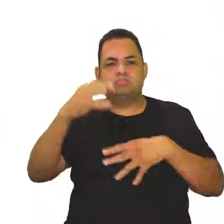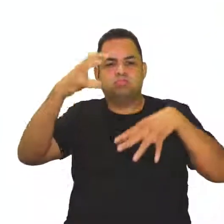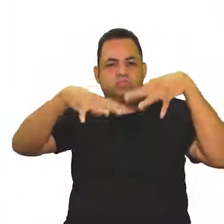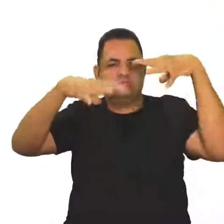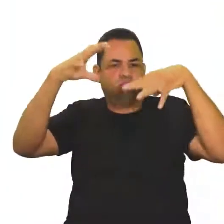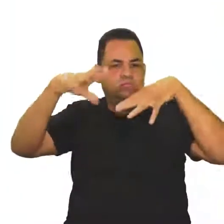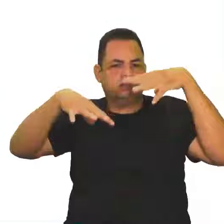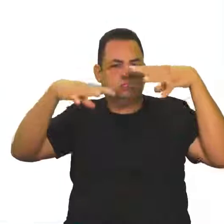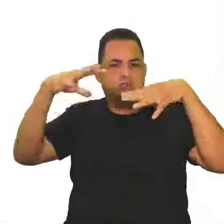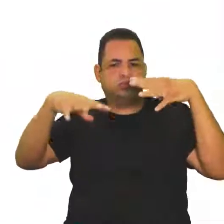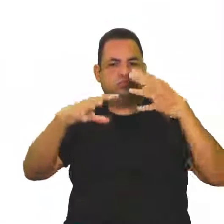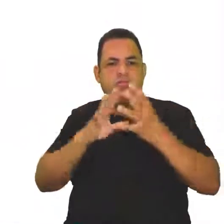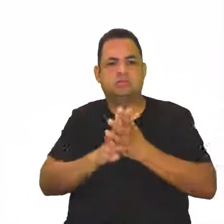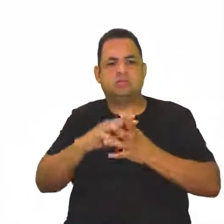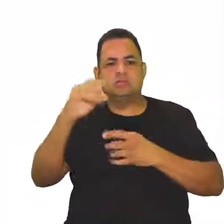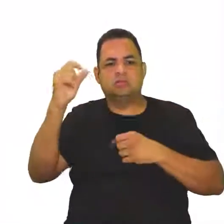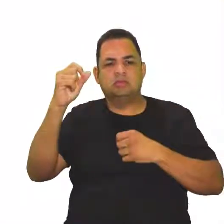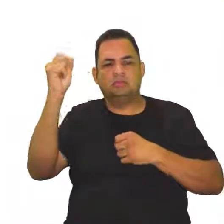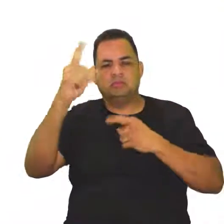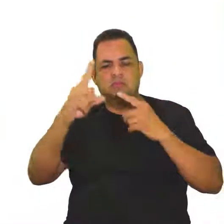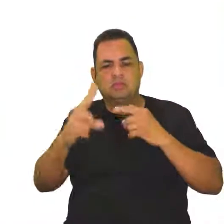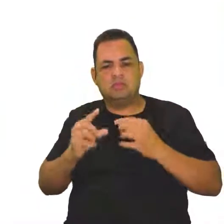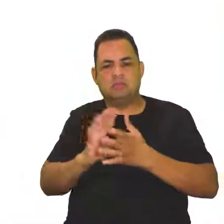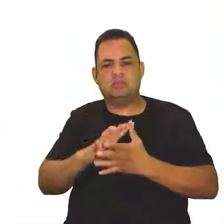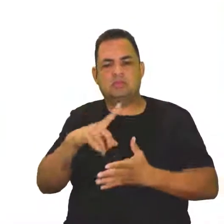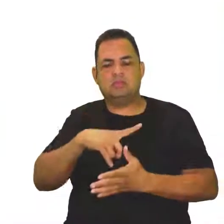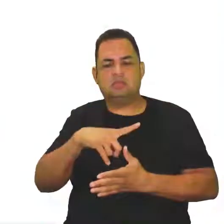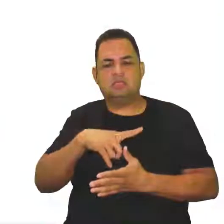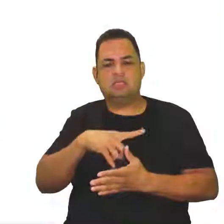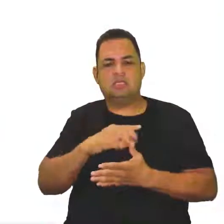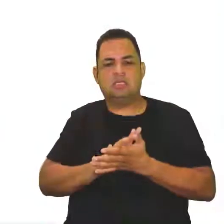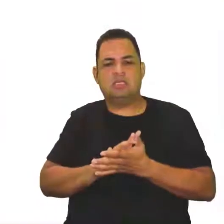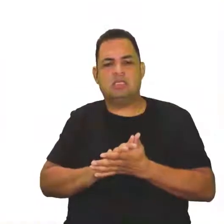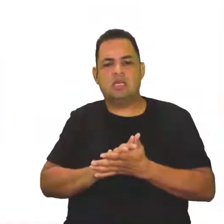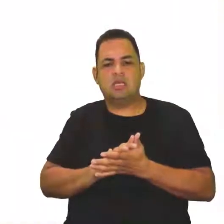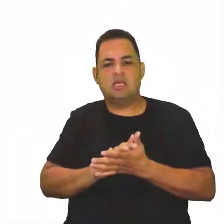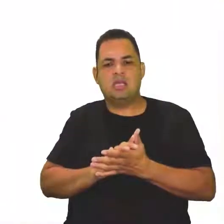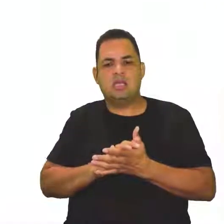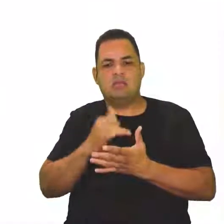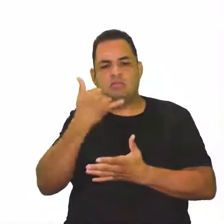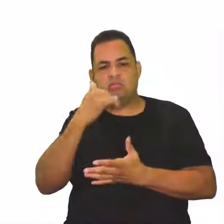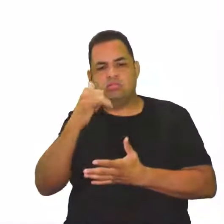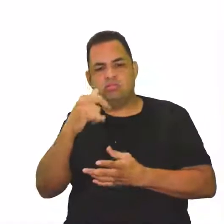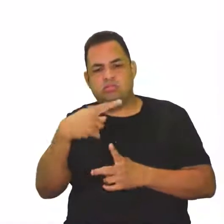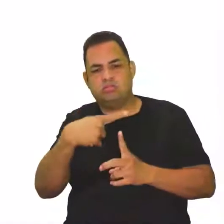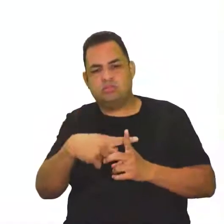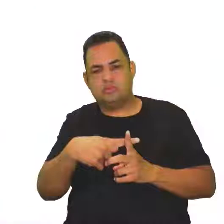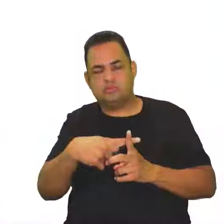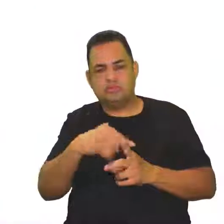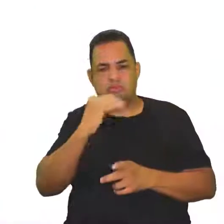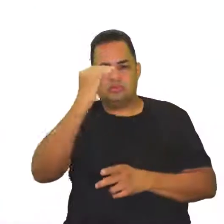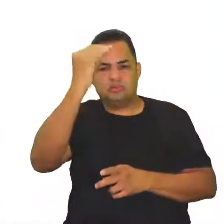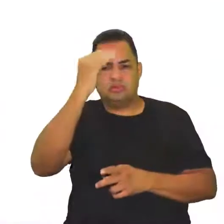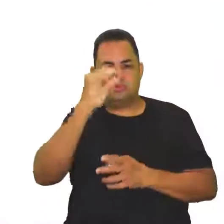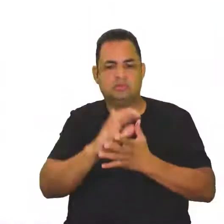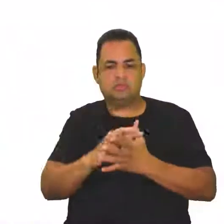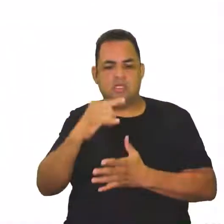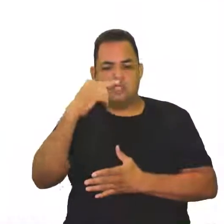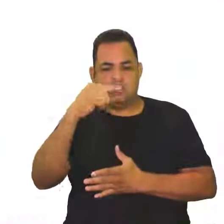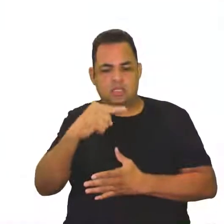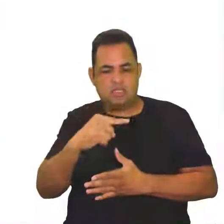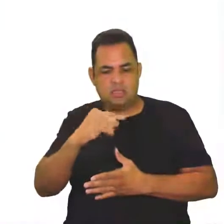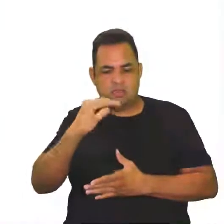raios apresentam geralmente cargas elétricas positivas na parte superior e